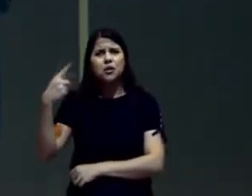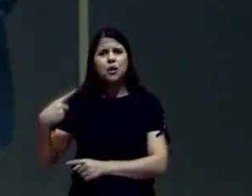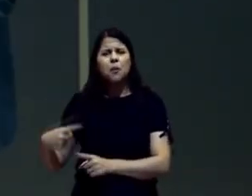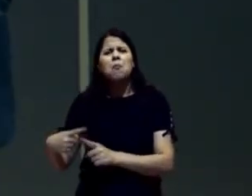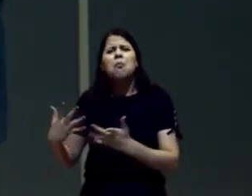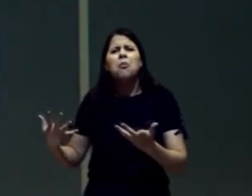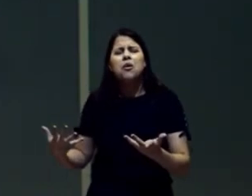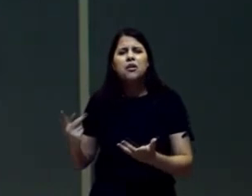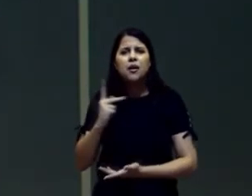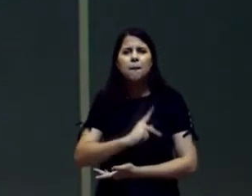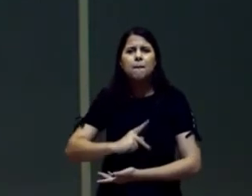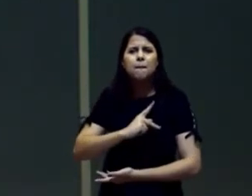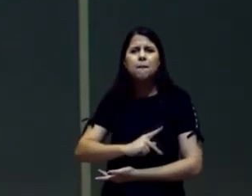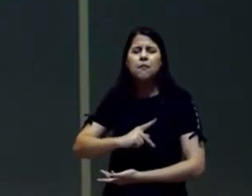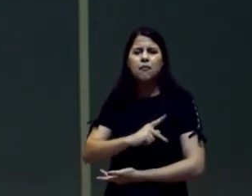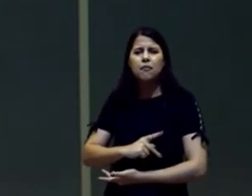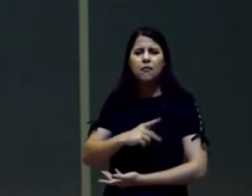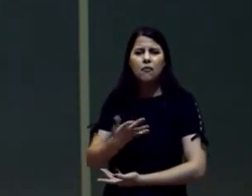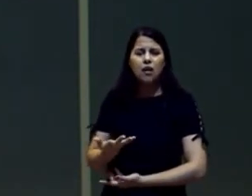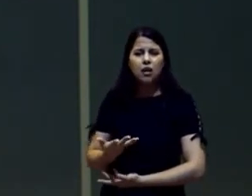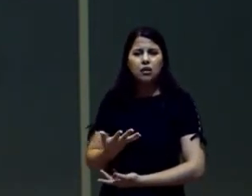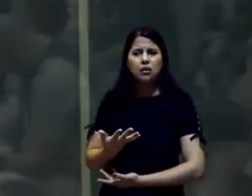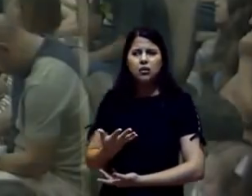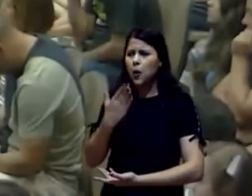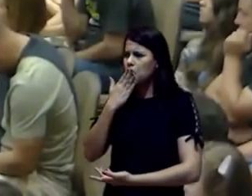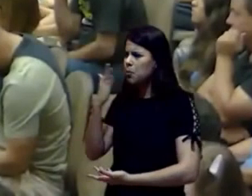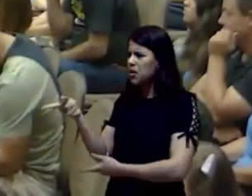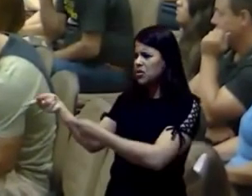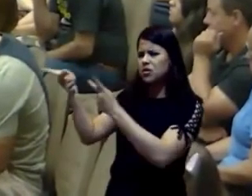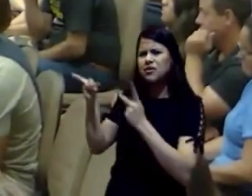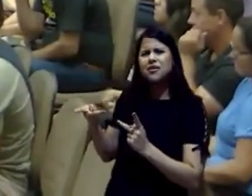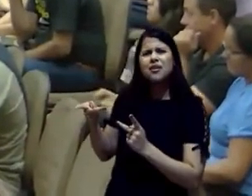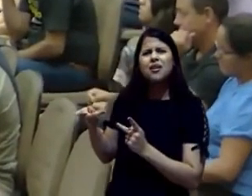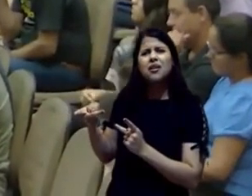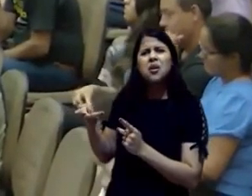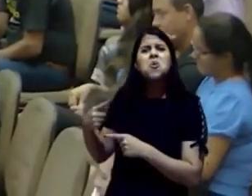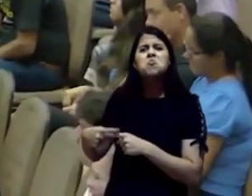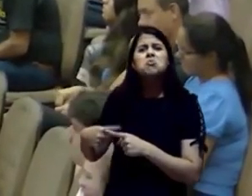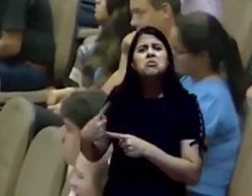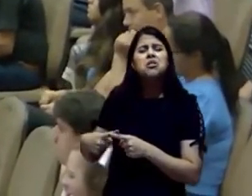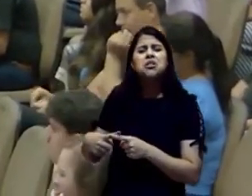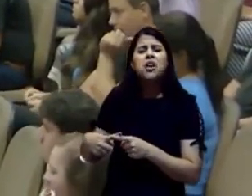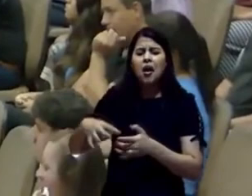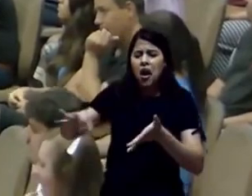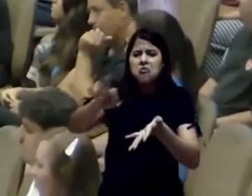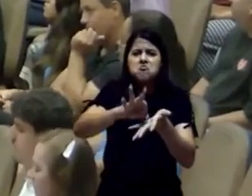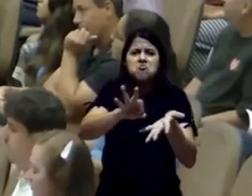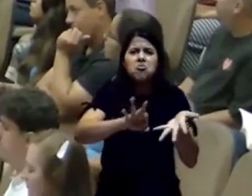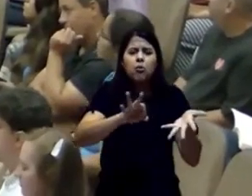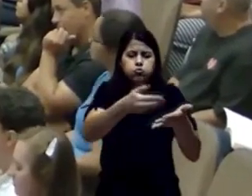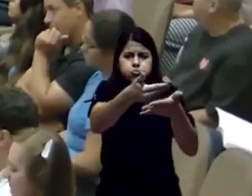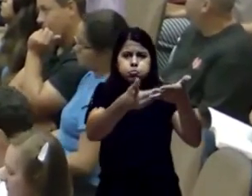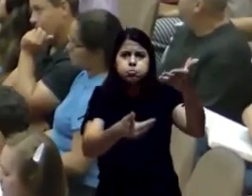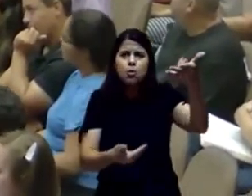isso escrito se ele estava escrevendo para que Timóteo viesse e estivesse com ele? Ele poderia simplesmente ter escrito uma carta breve